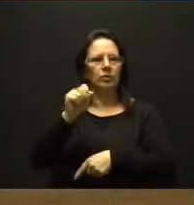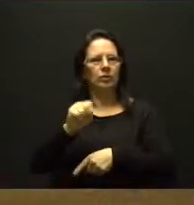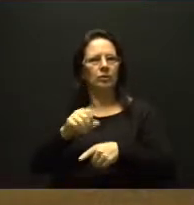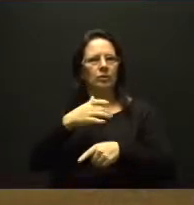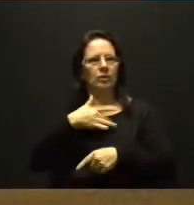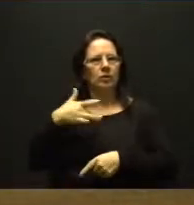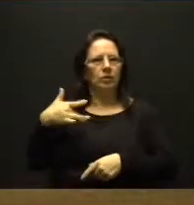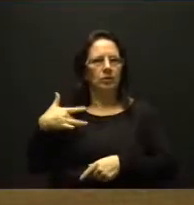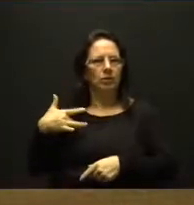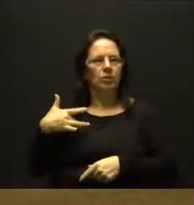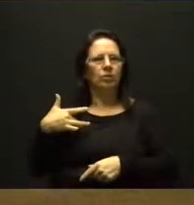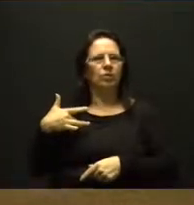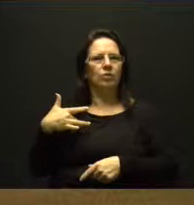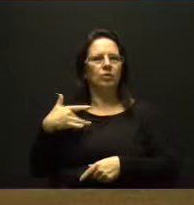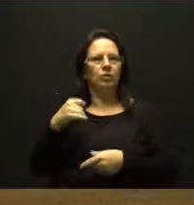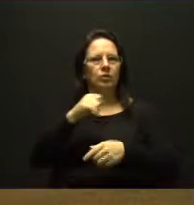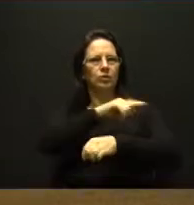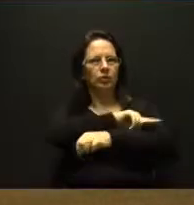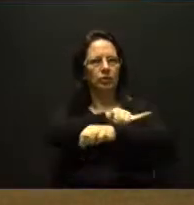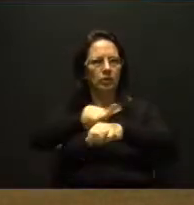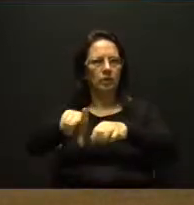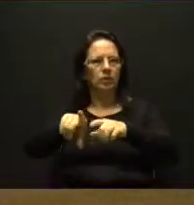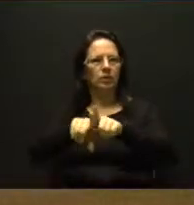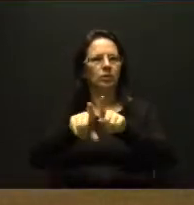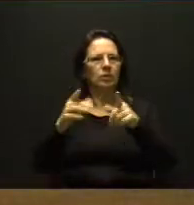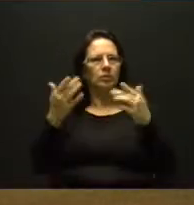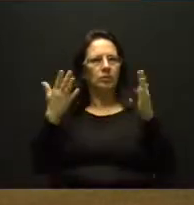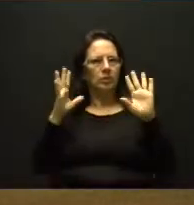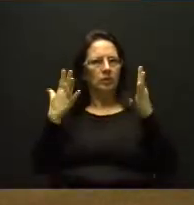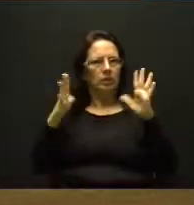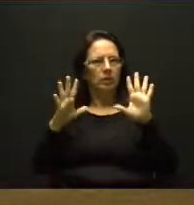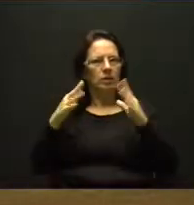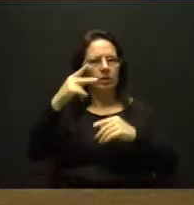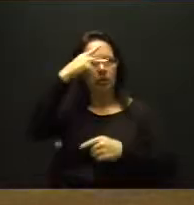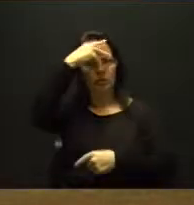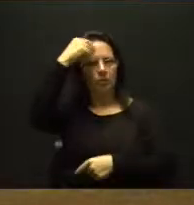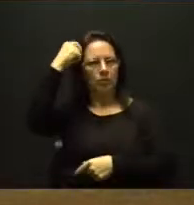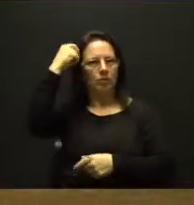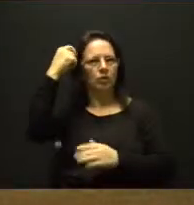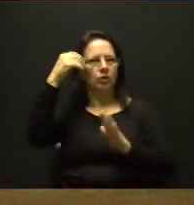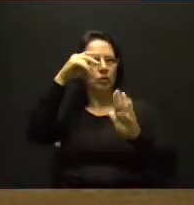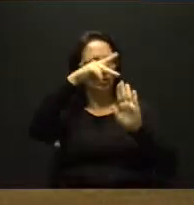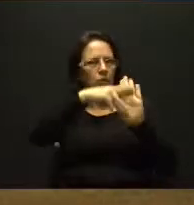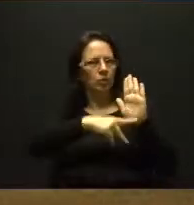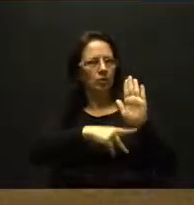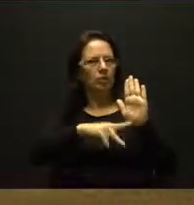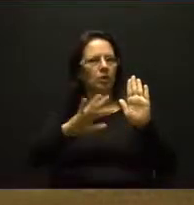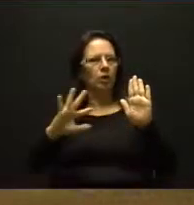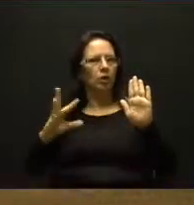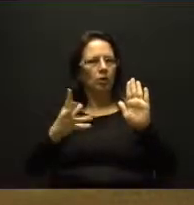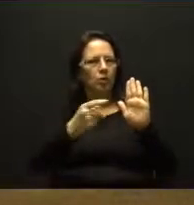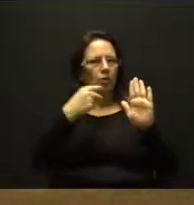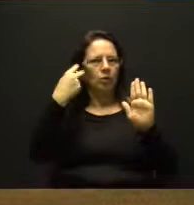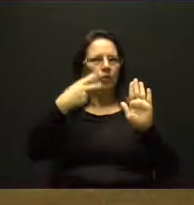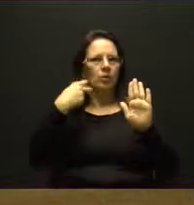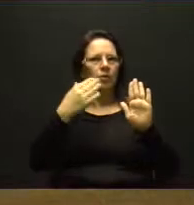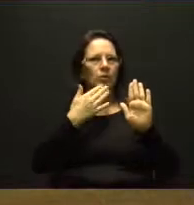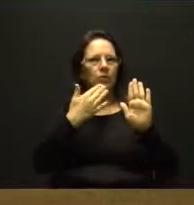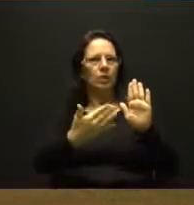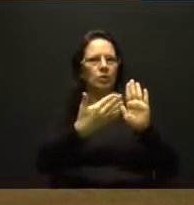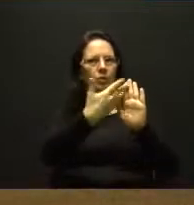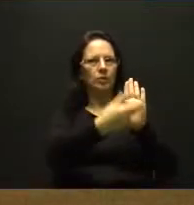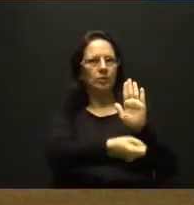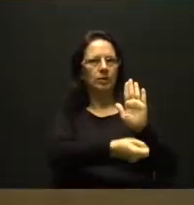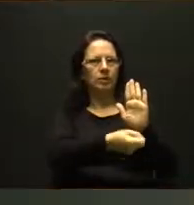saúde educação executiva pelo envio do projeto e também a todos os vereadores desta casa peça aprovação